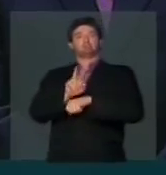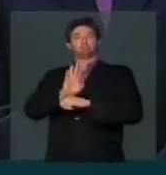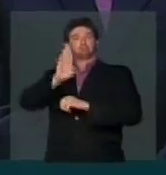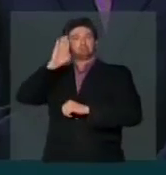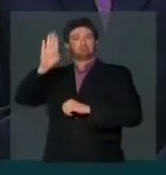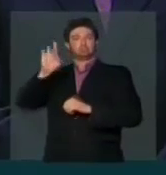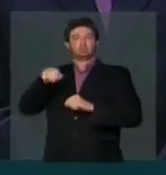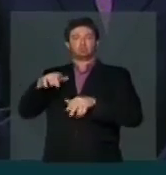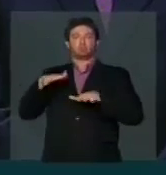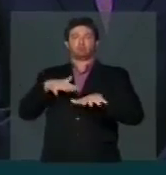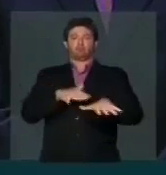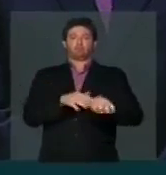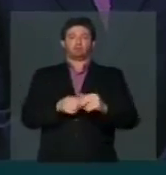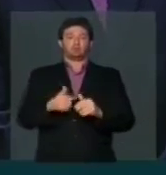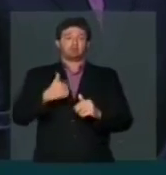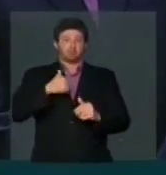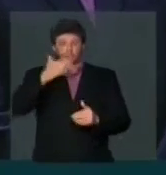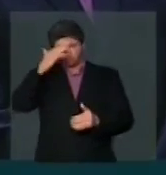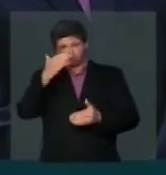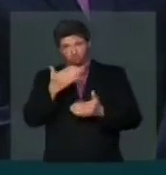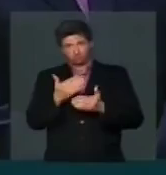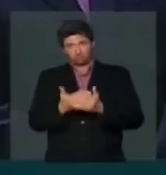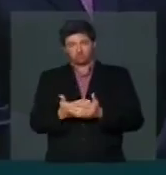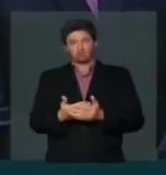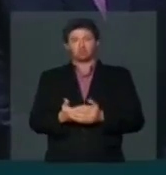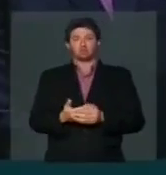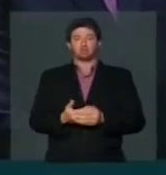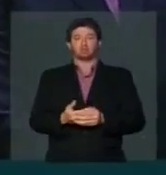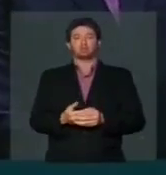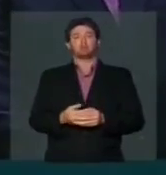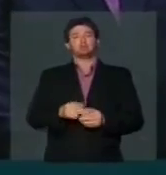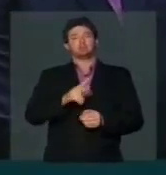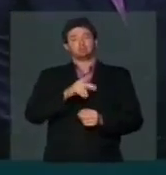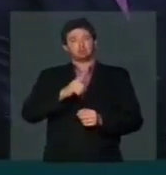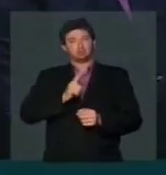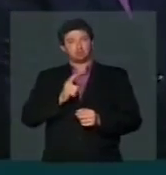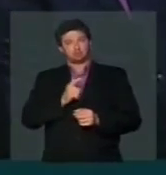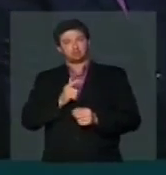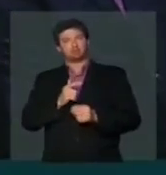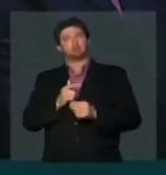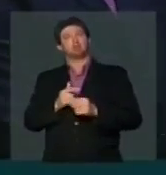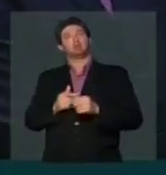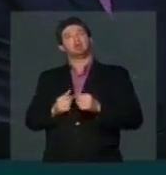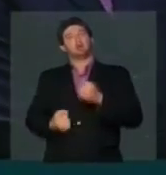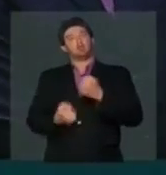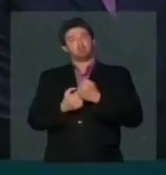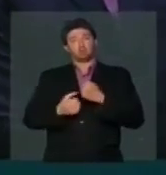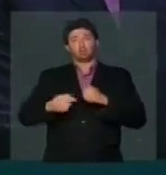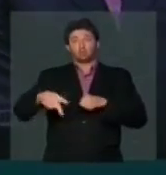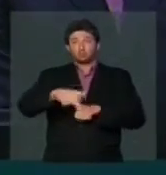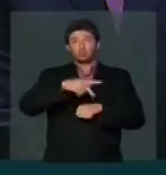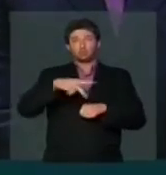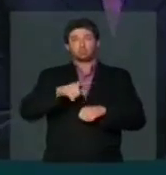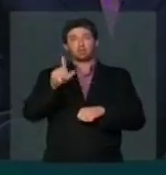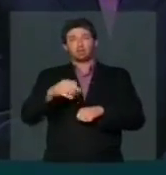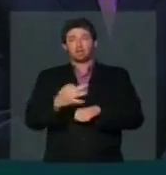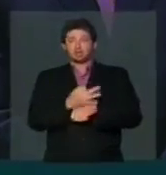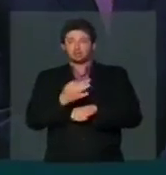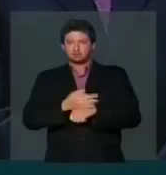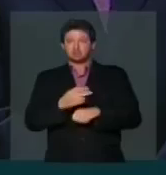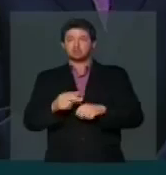desse movimento que eu acredito que está sendo capitaneado em todo o país, de resistência